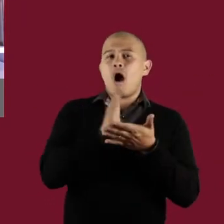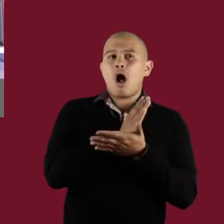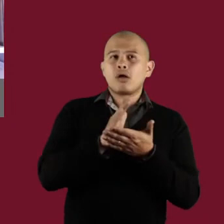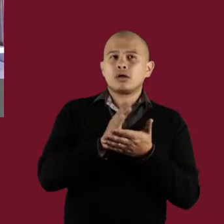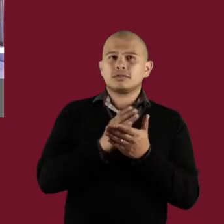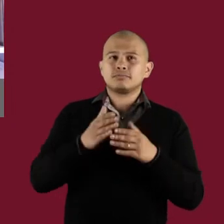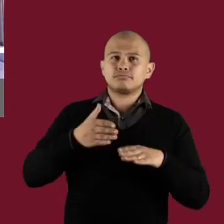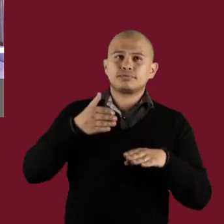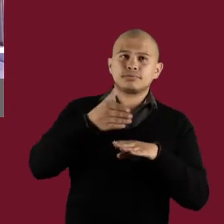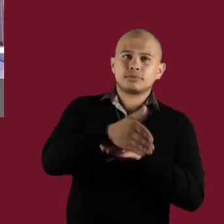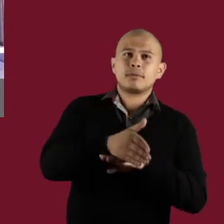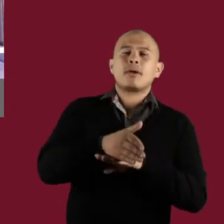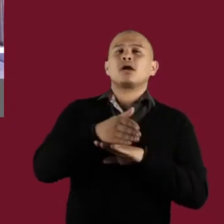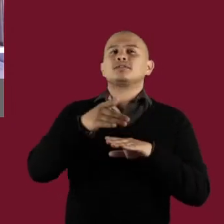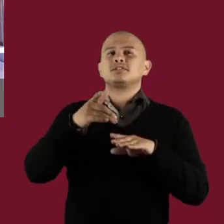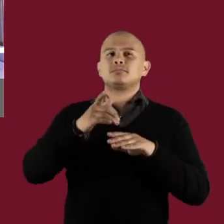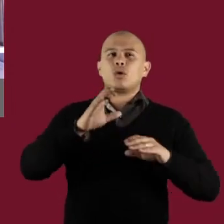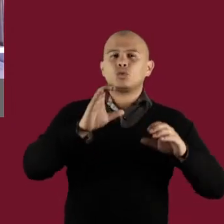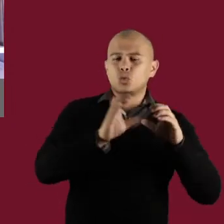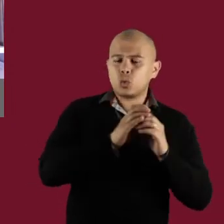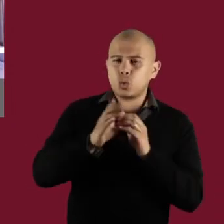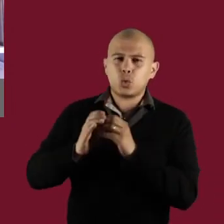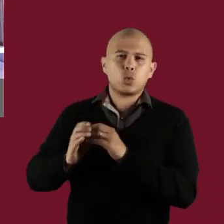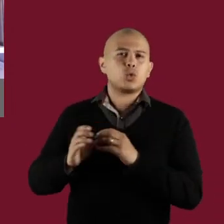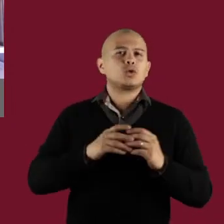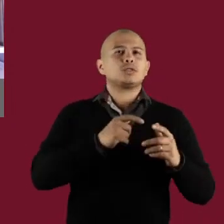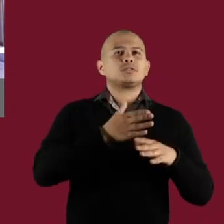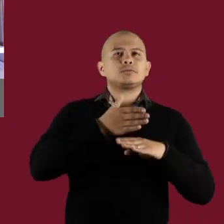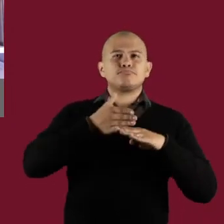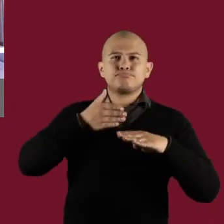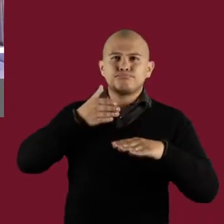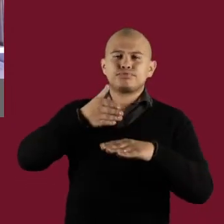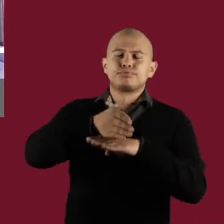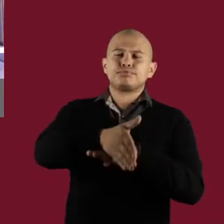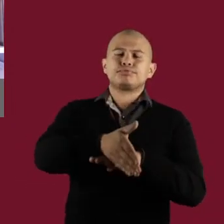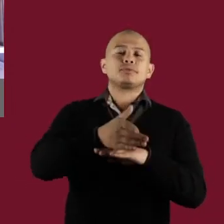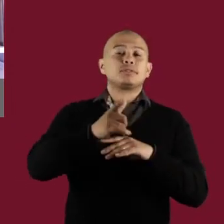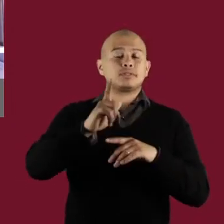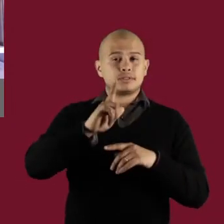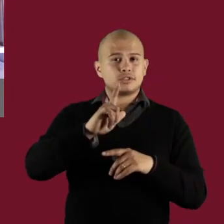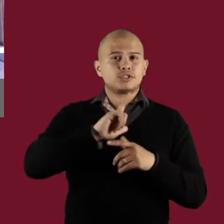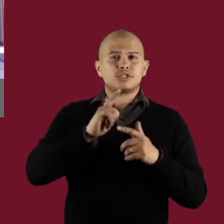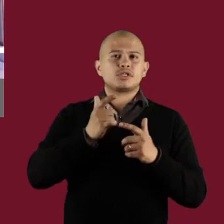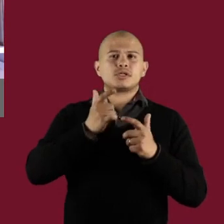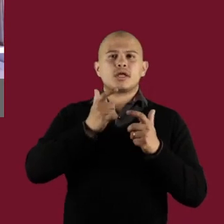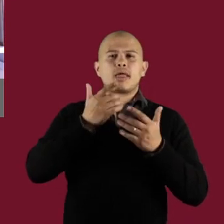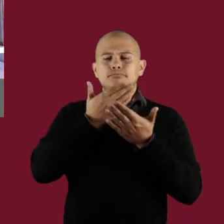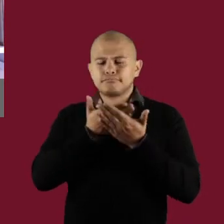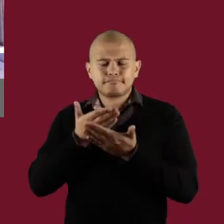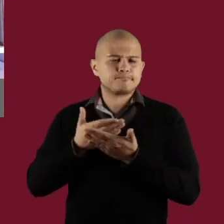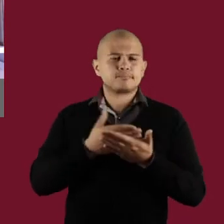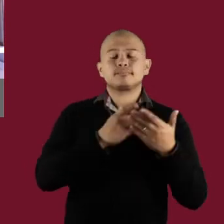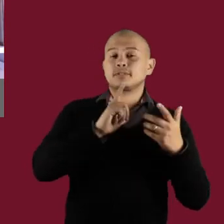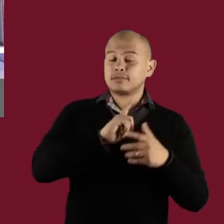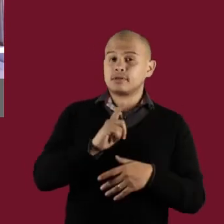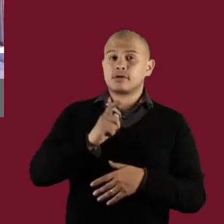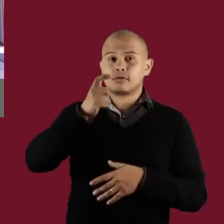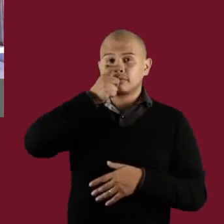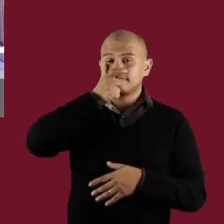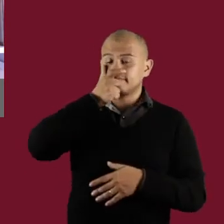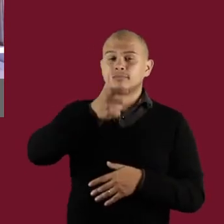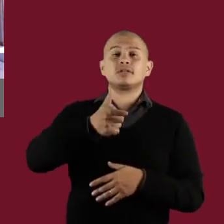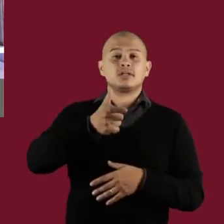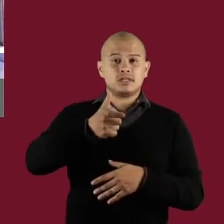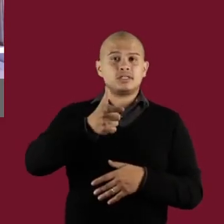com filmes e etc., nós temos um interesse muito grande e os utilizadores da